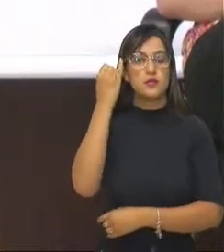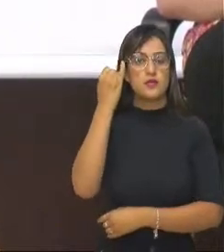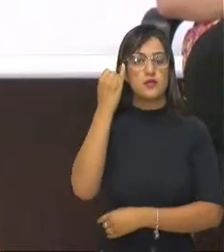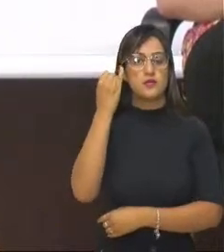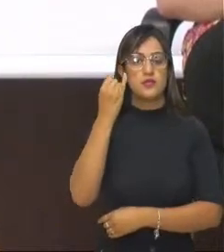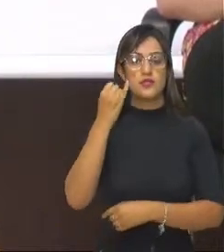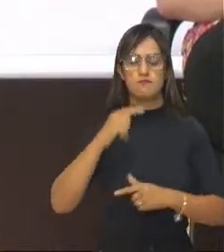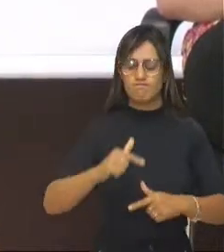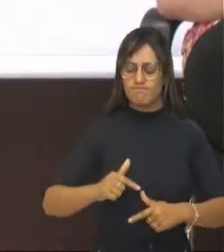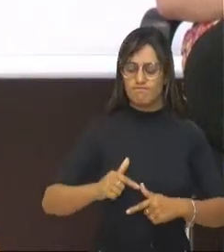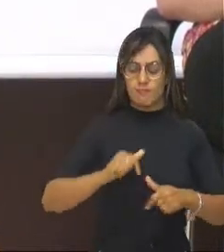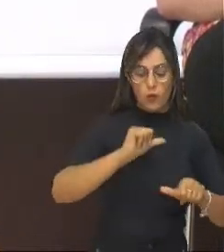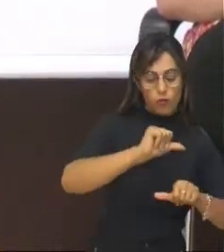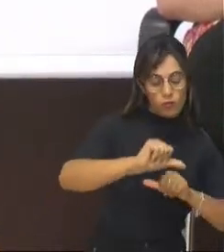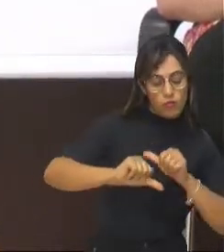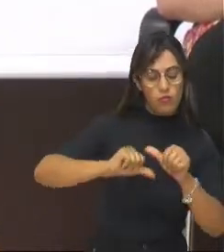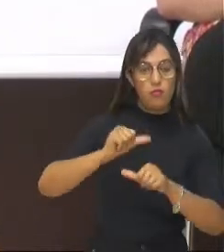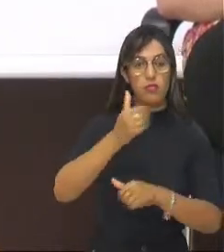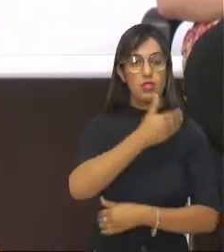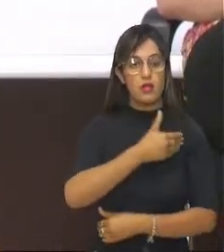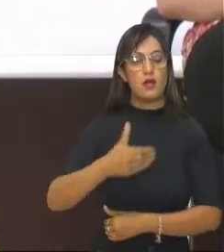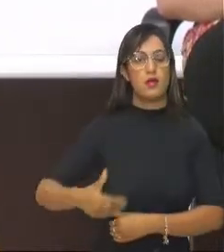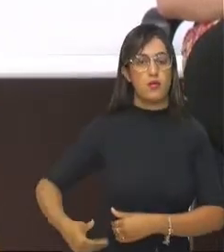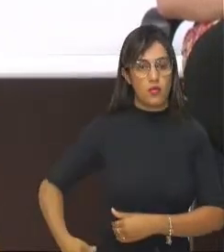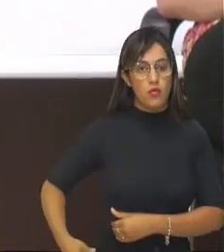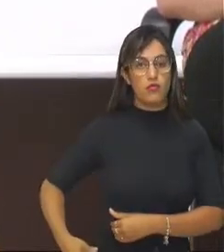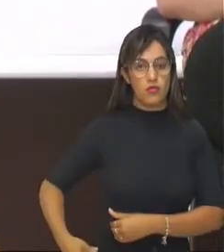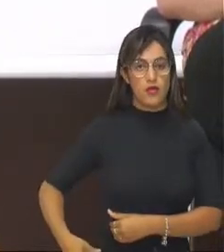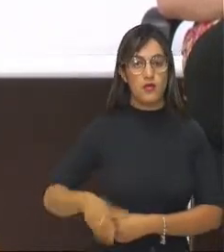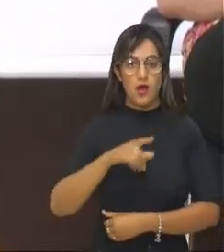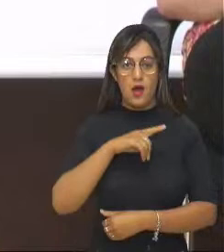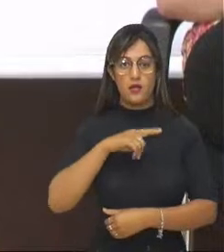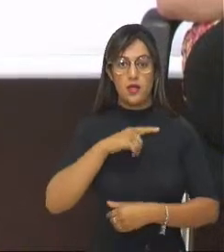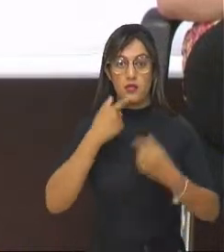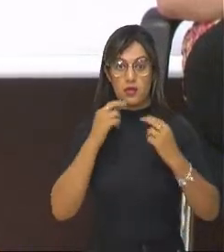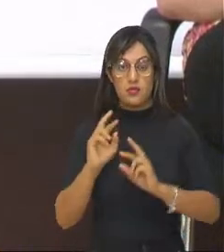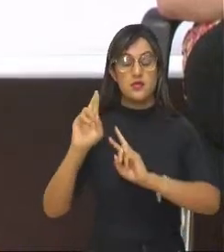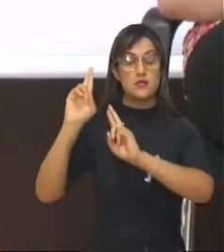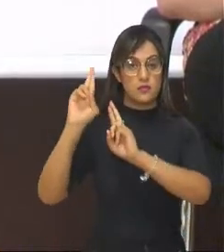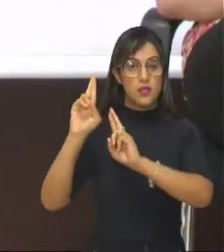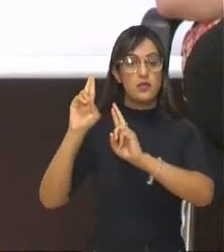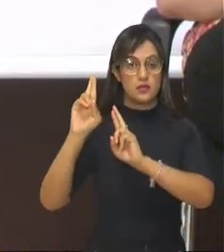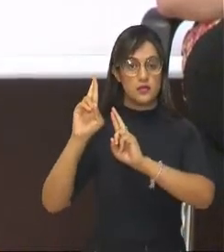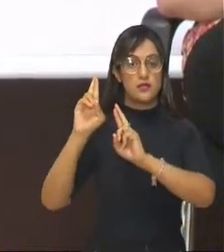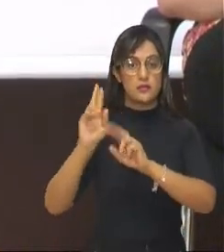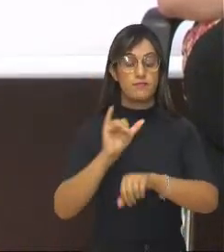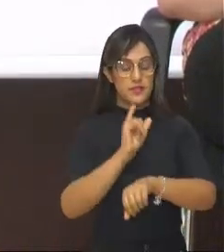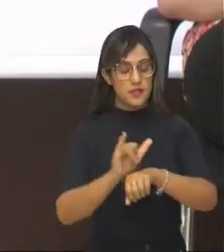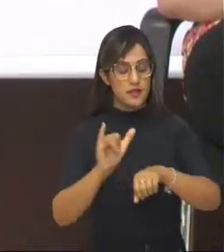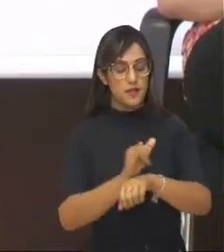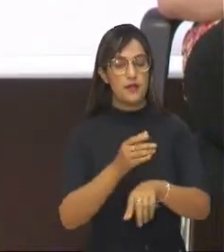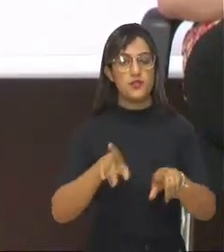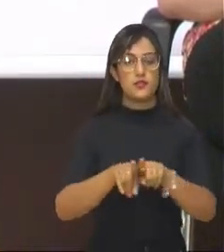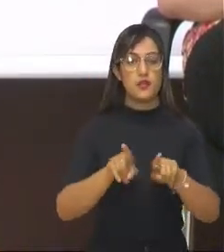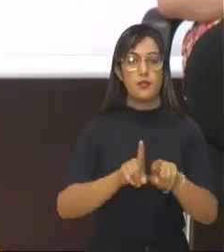ao mudar o governo, ao termos novas perspectivas, nós estejamos também